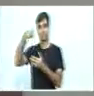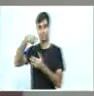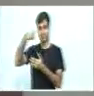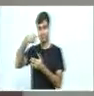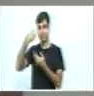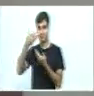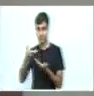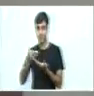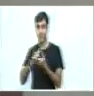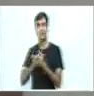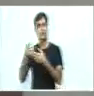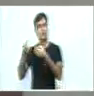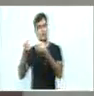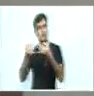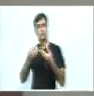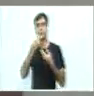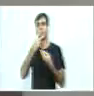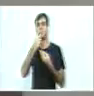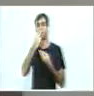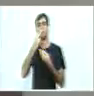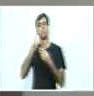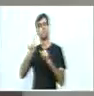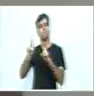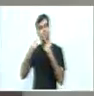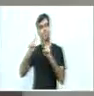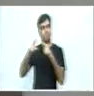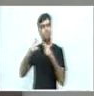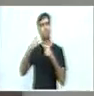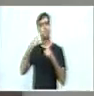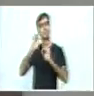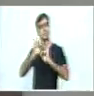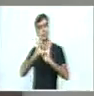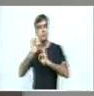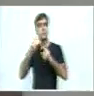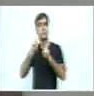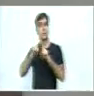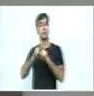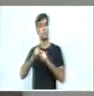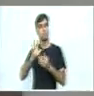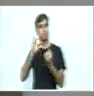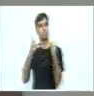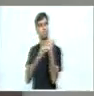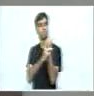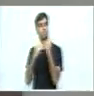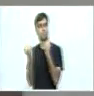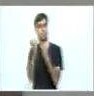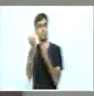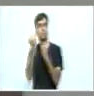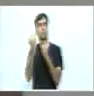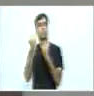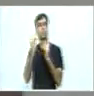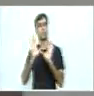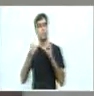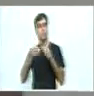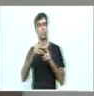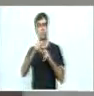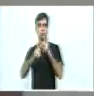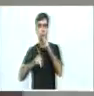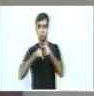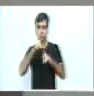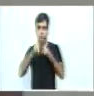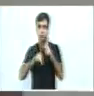nos traz iniciativas que garantem e ampliam a participação